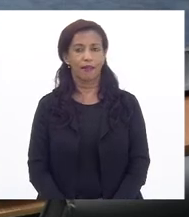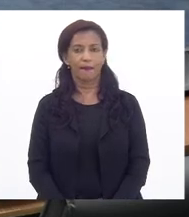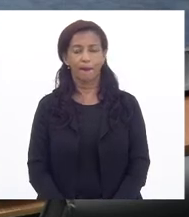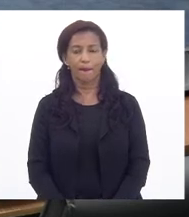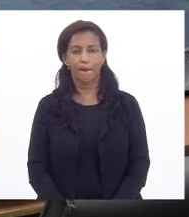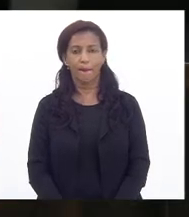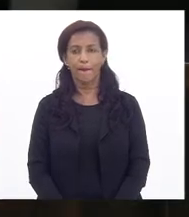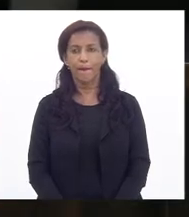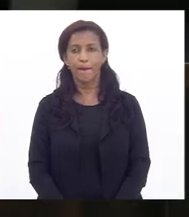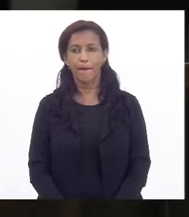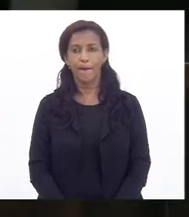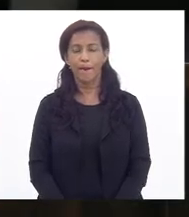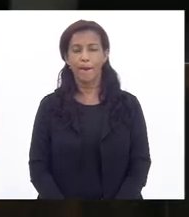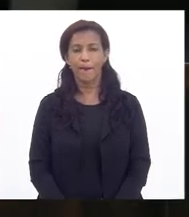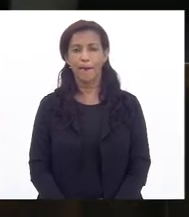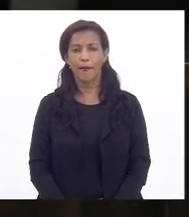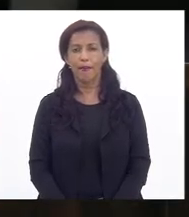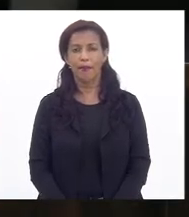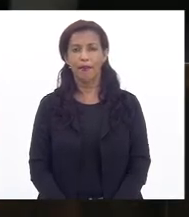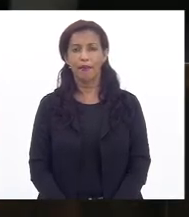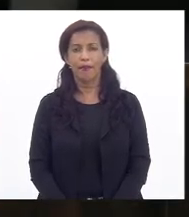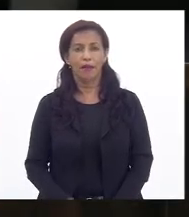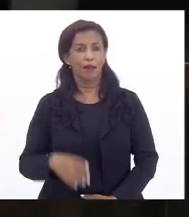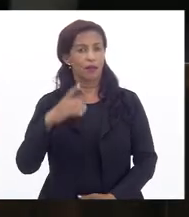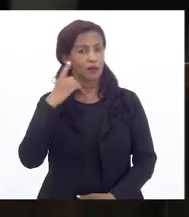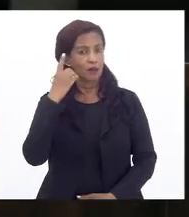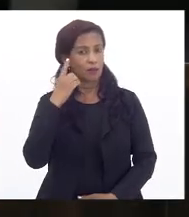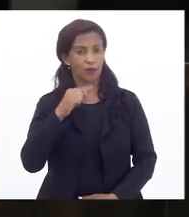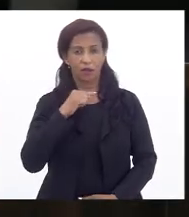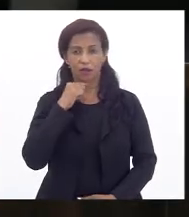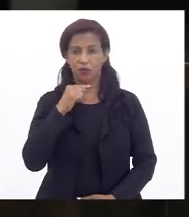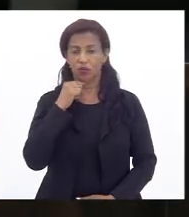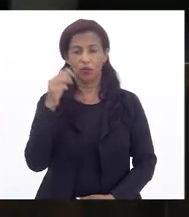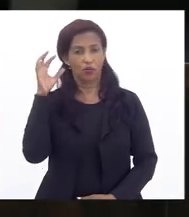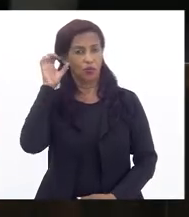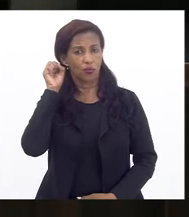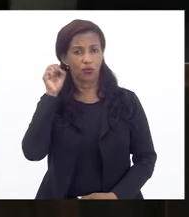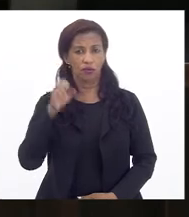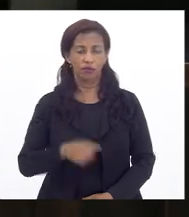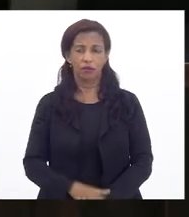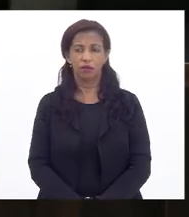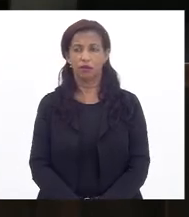Retornou. Assessoria técnica, deputada Célia Jordão não consegue nos ouvir.